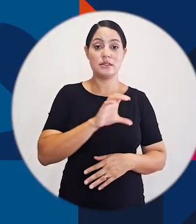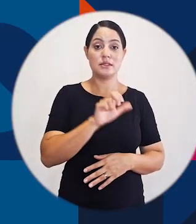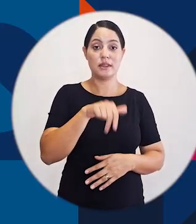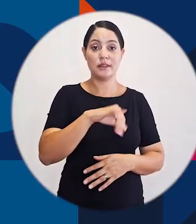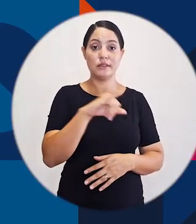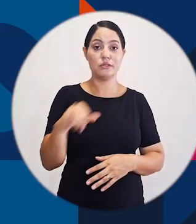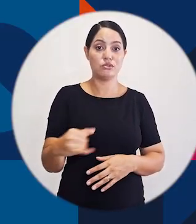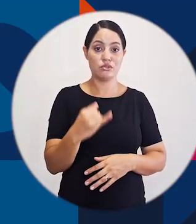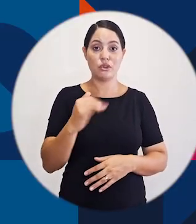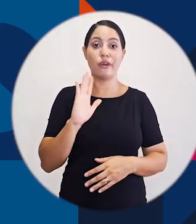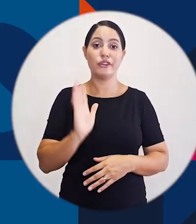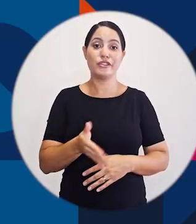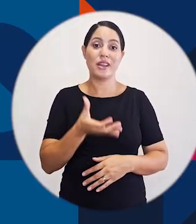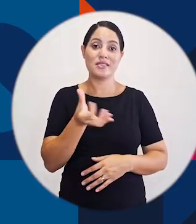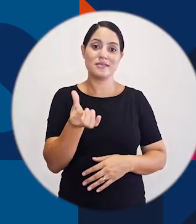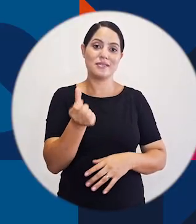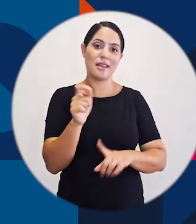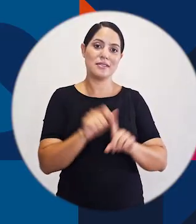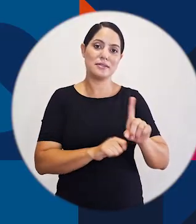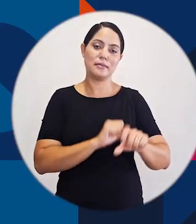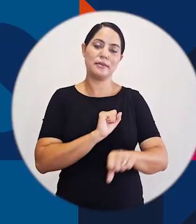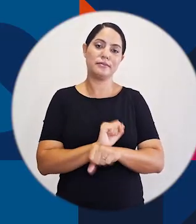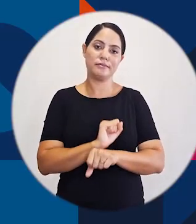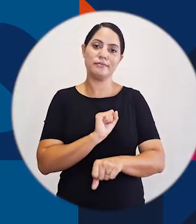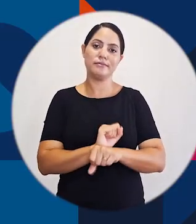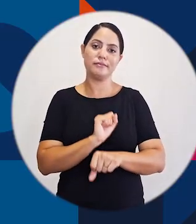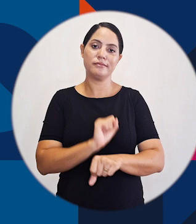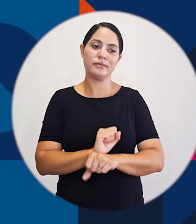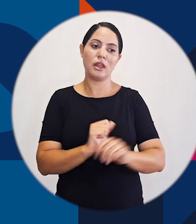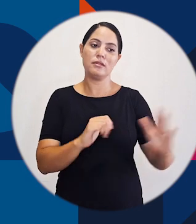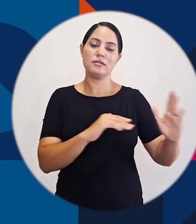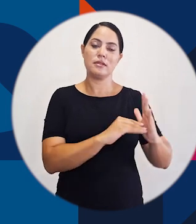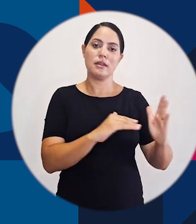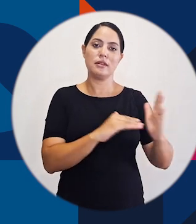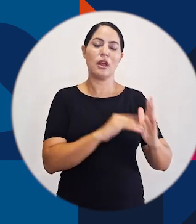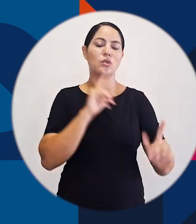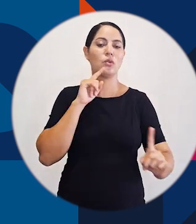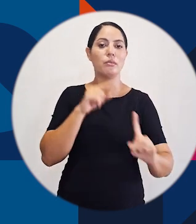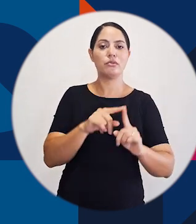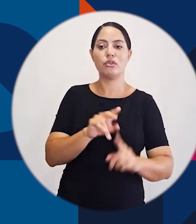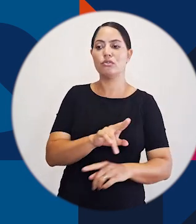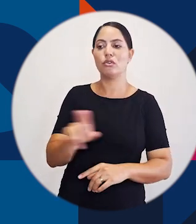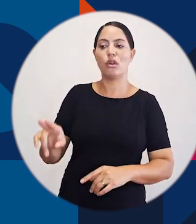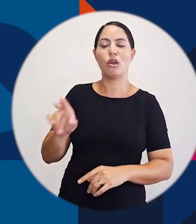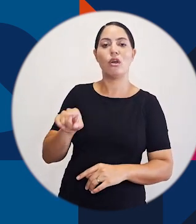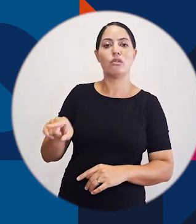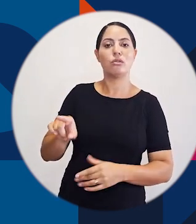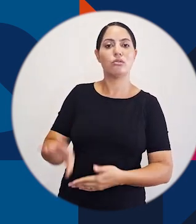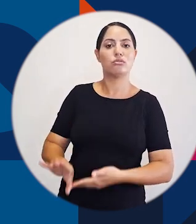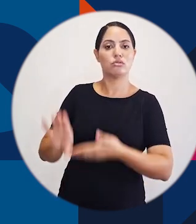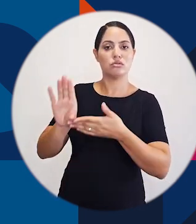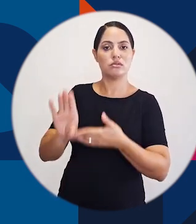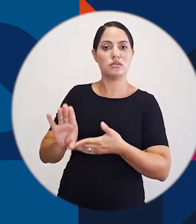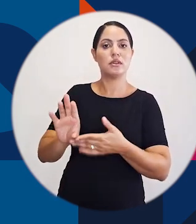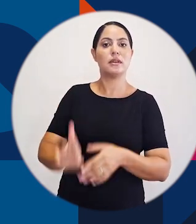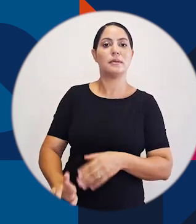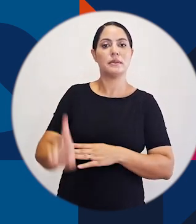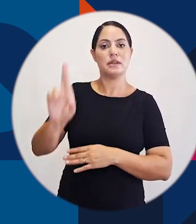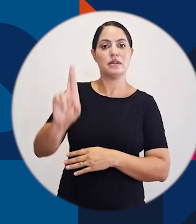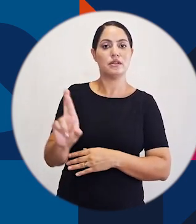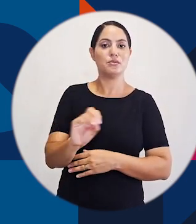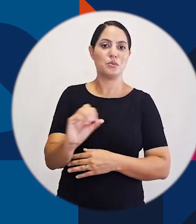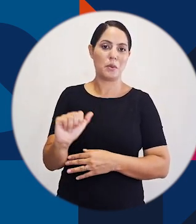de Justiça há 6 meses, aguardando a sabatina no Senado Federal para a nomeação dos